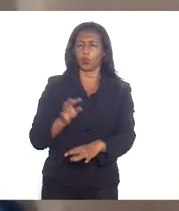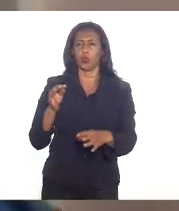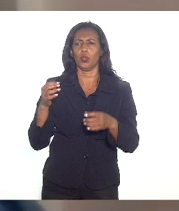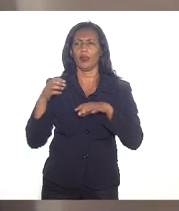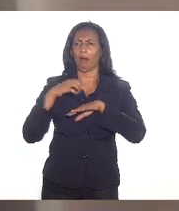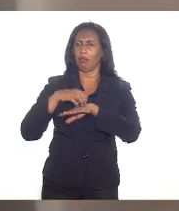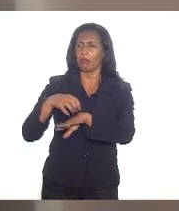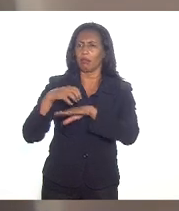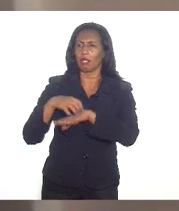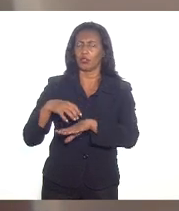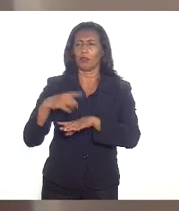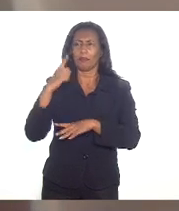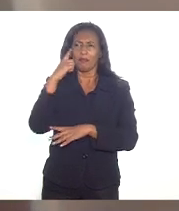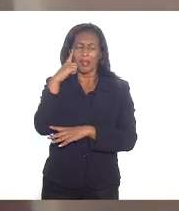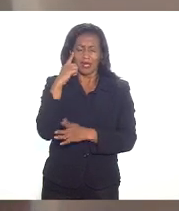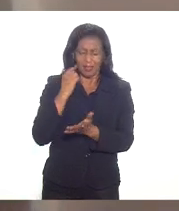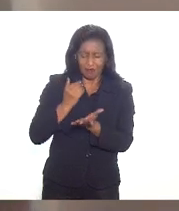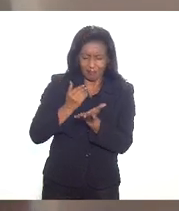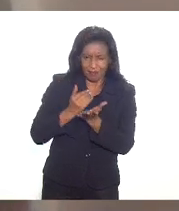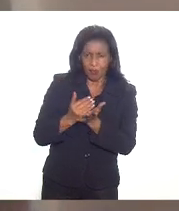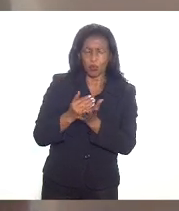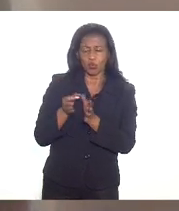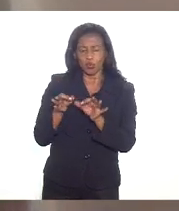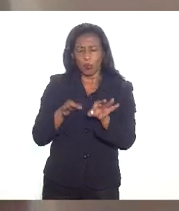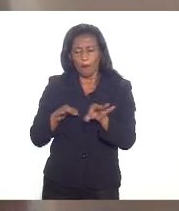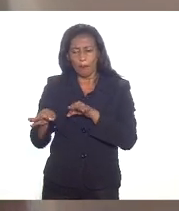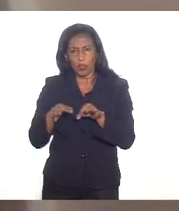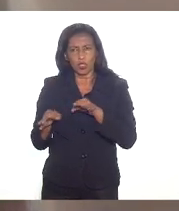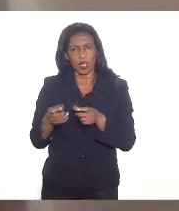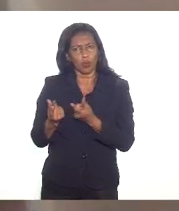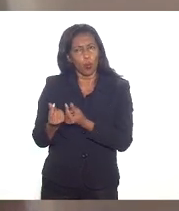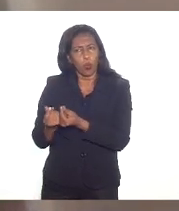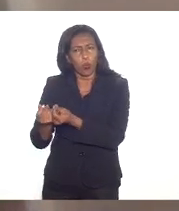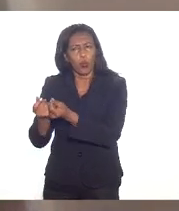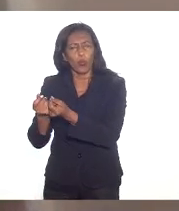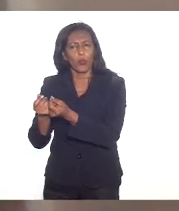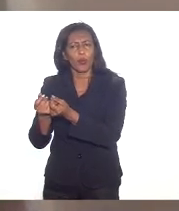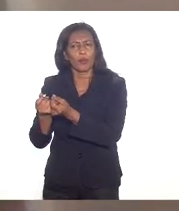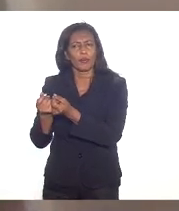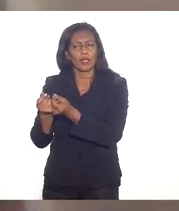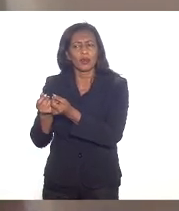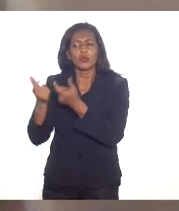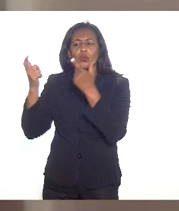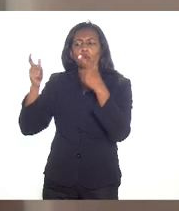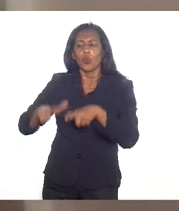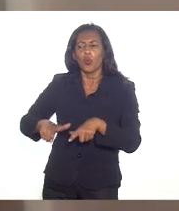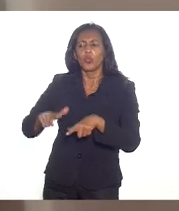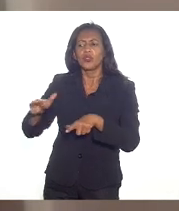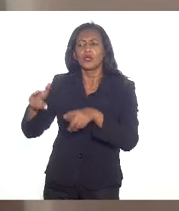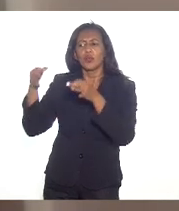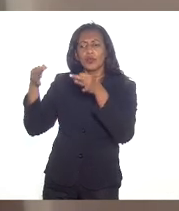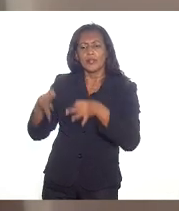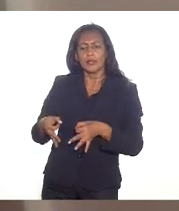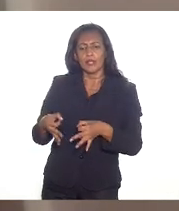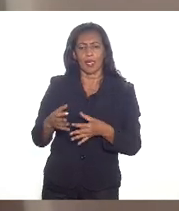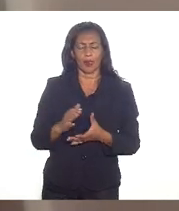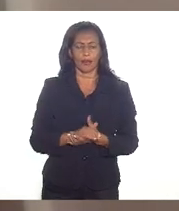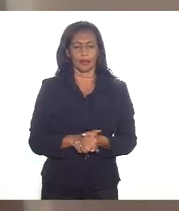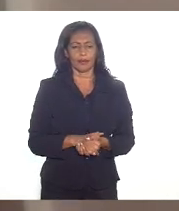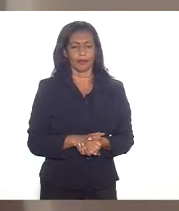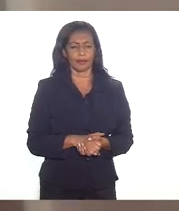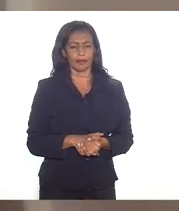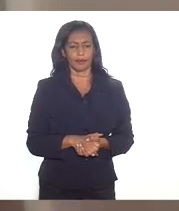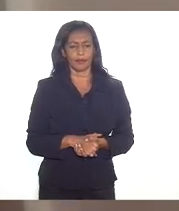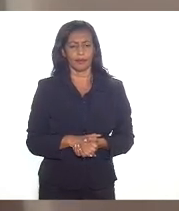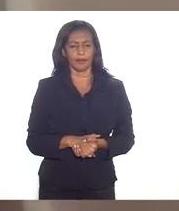de um projeto de Estado. Quer dizer, no capitalismo, as regiões que deram certo... Volta só um instantinho, ainda deixa, Mariana, vou te pedir para ir passando